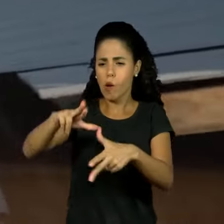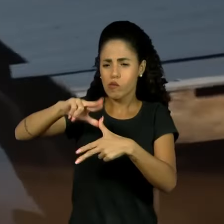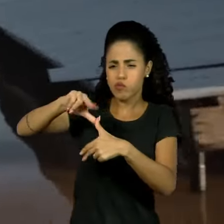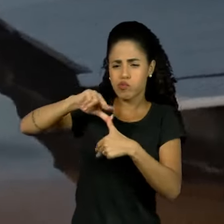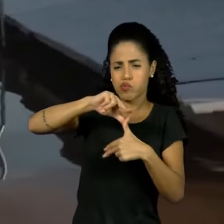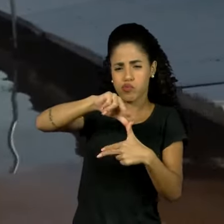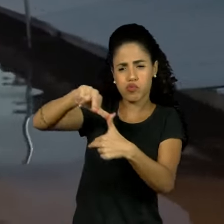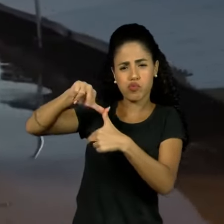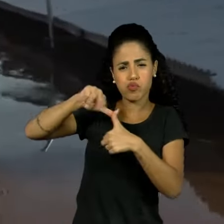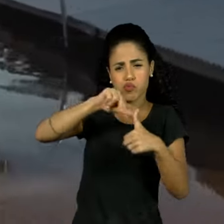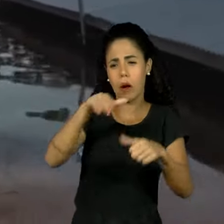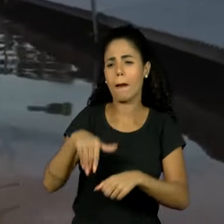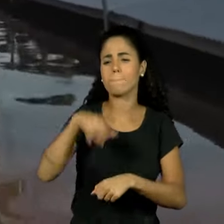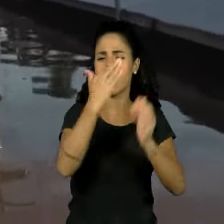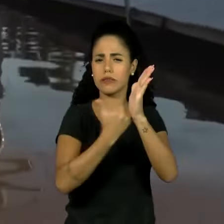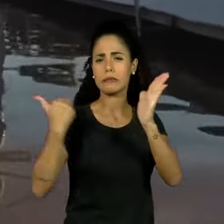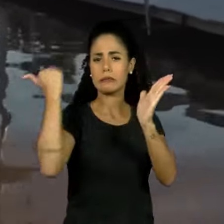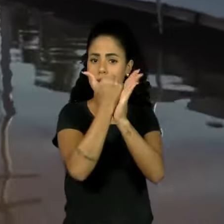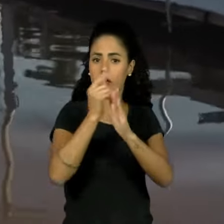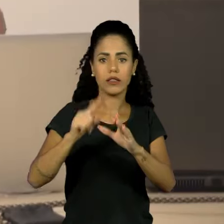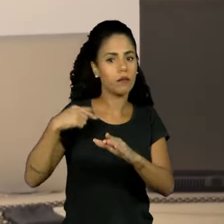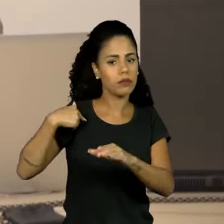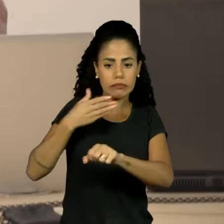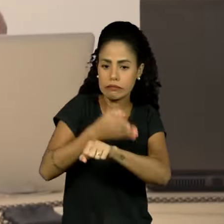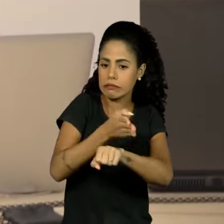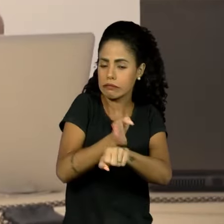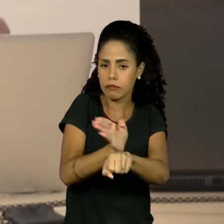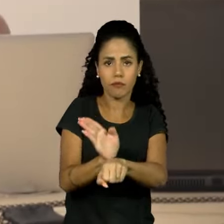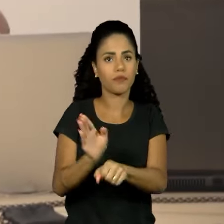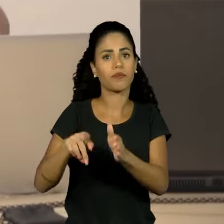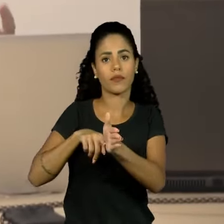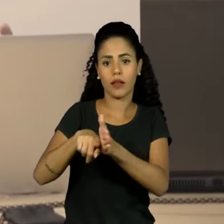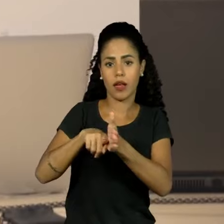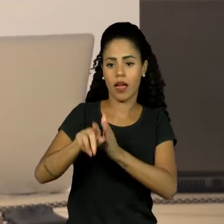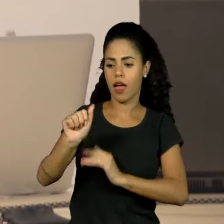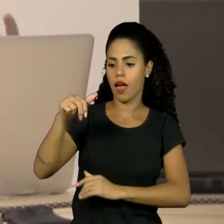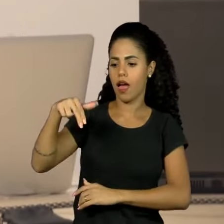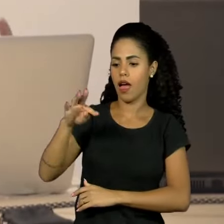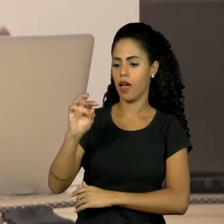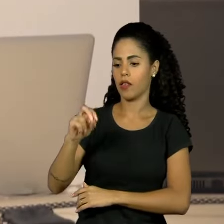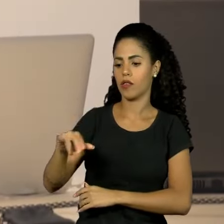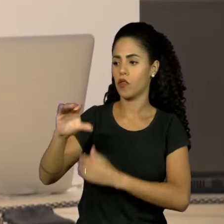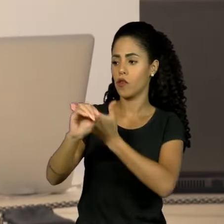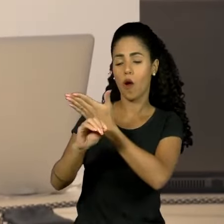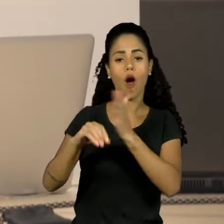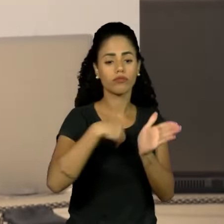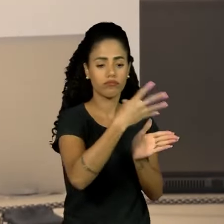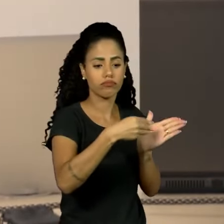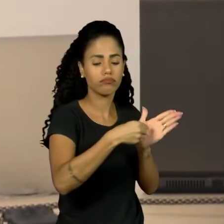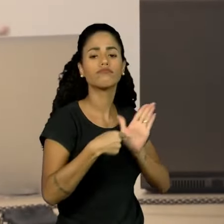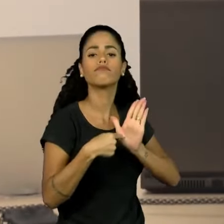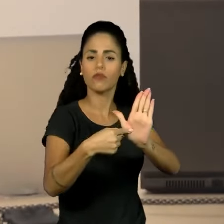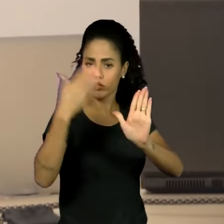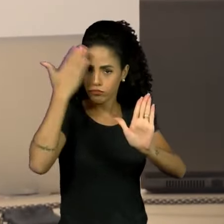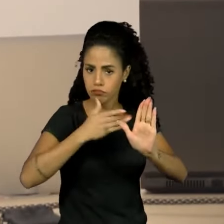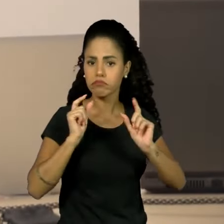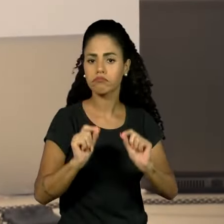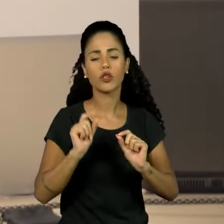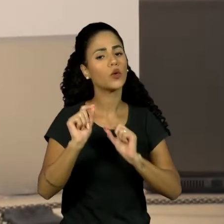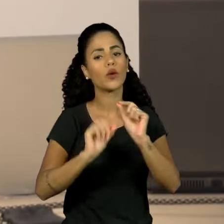maior intensidade e frequência. O pesquisador Antônio Nobre, especialista em Amazônia, afirma que também há